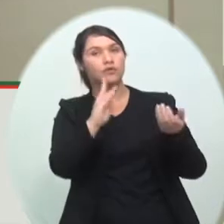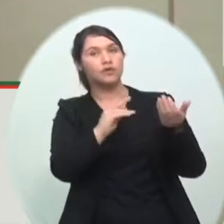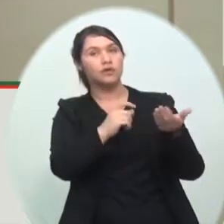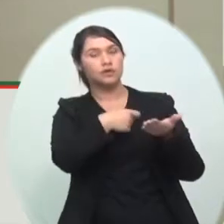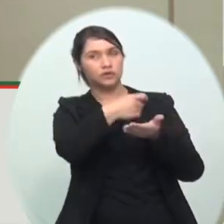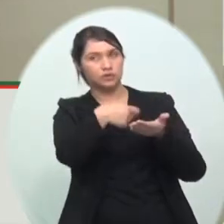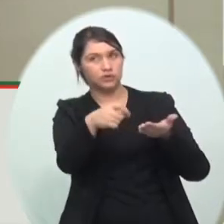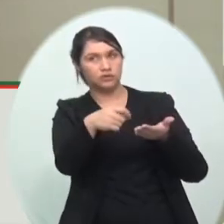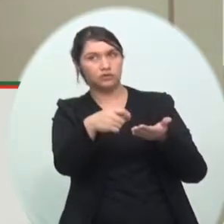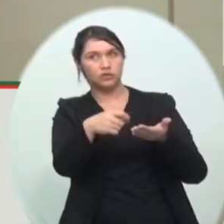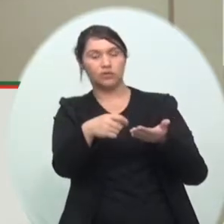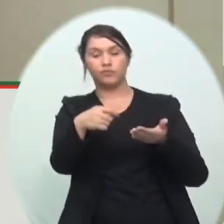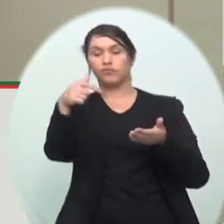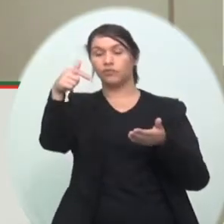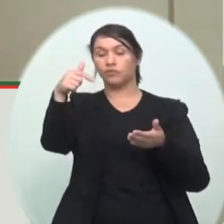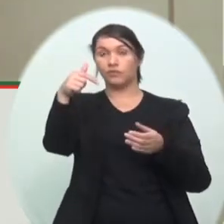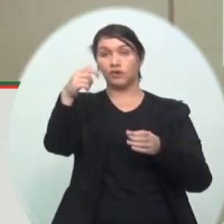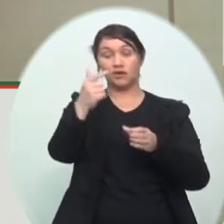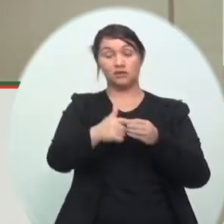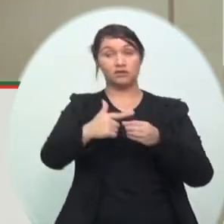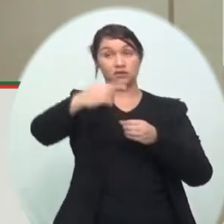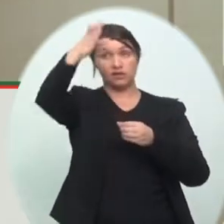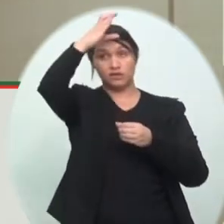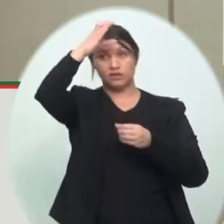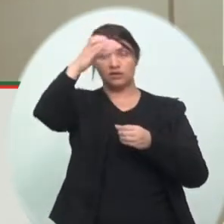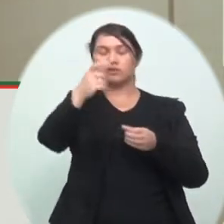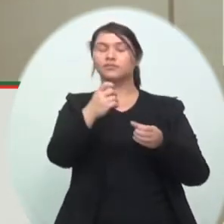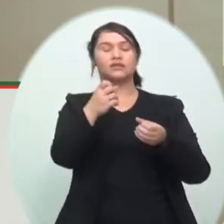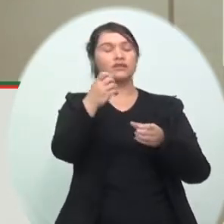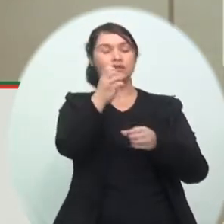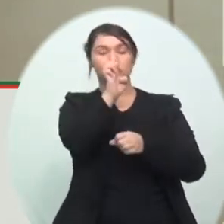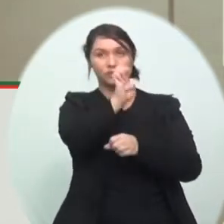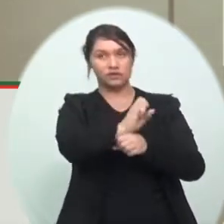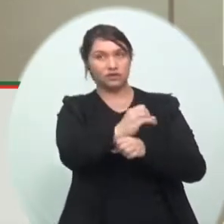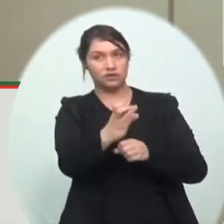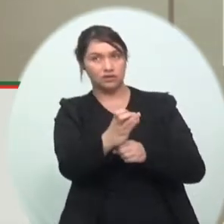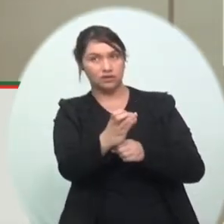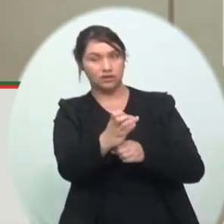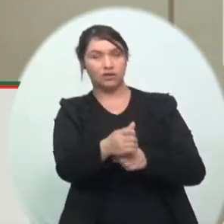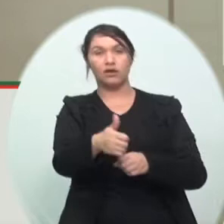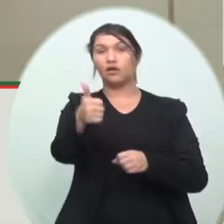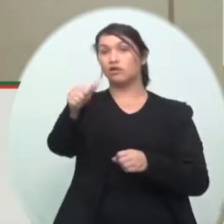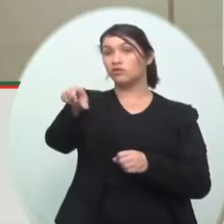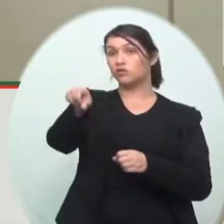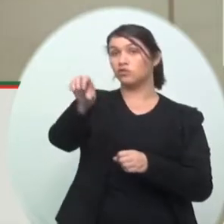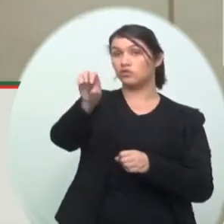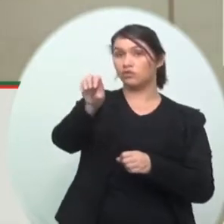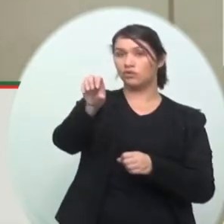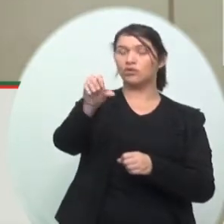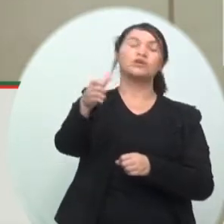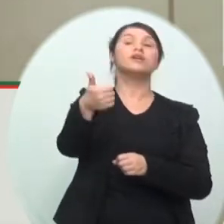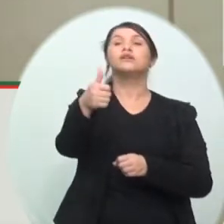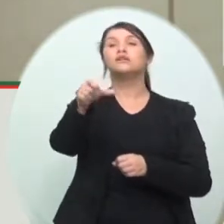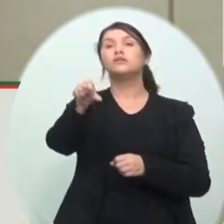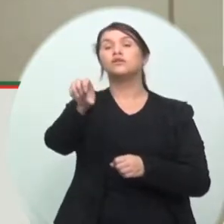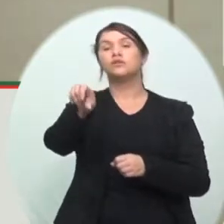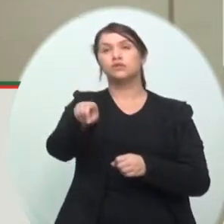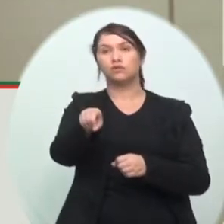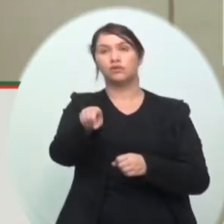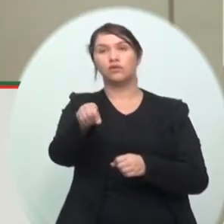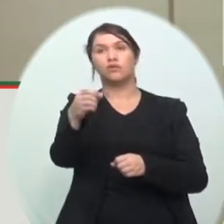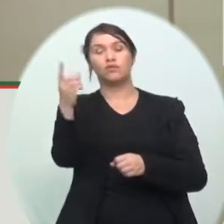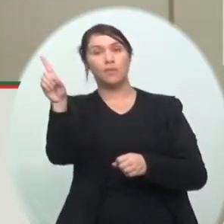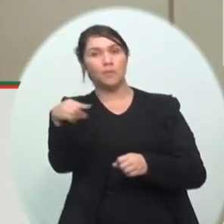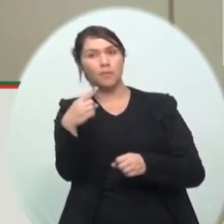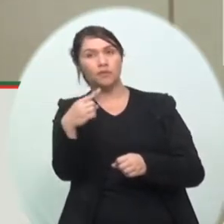foram abertos no estado de Santa Catarina cerca de 109 mil empresas. 109 mil novas empresas foram abertas no estado de Santa Catarina, nesse período